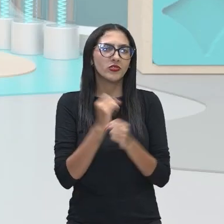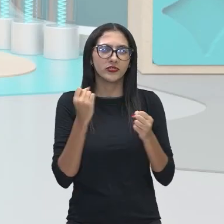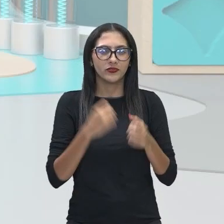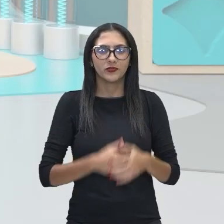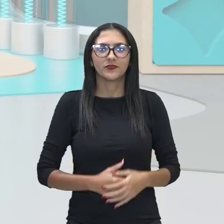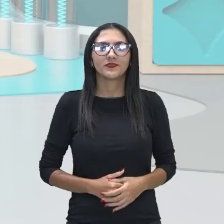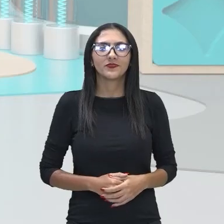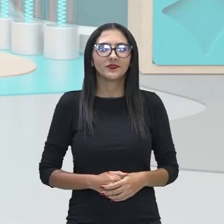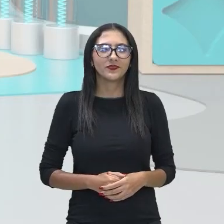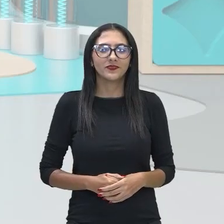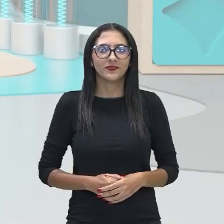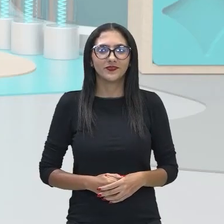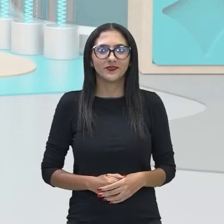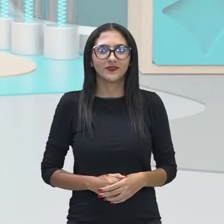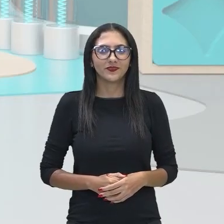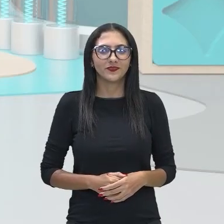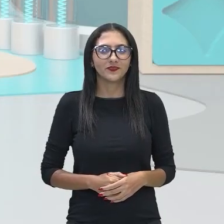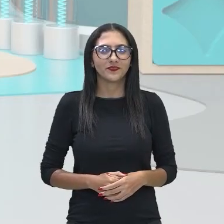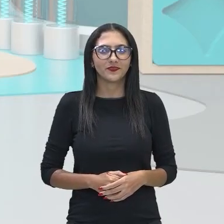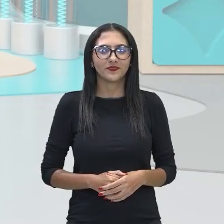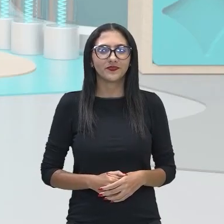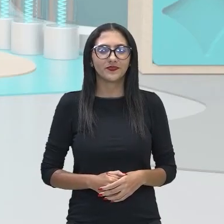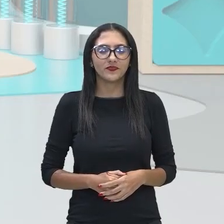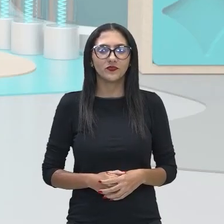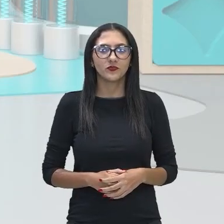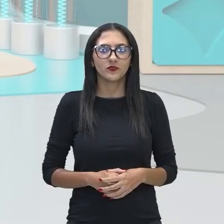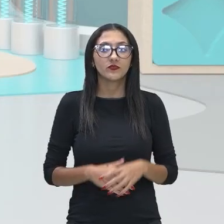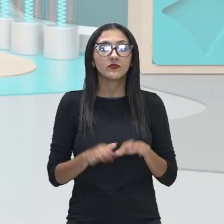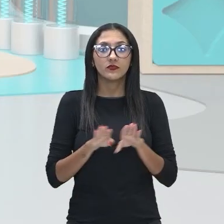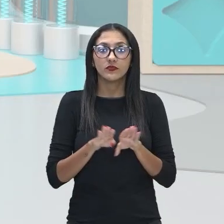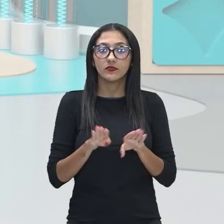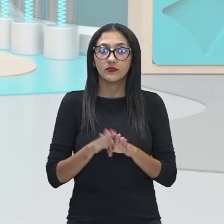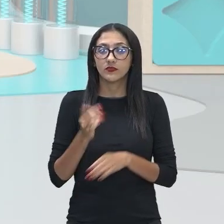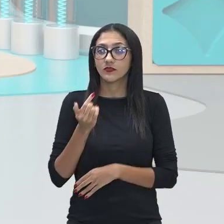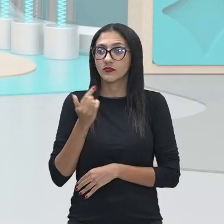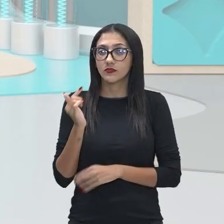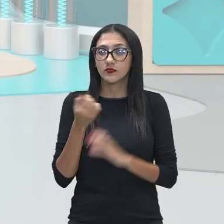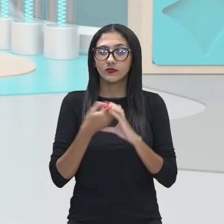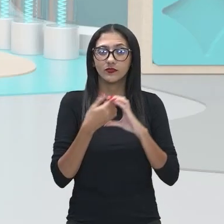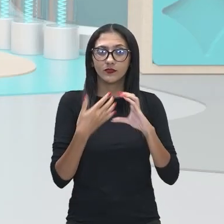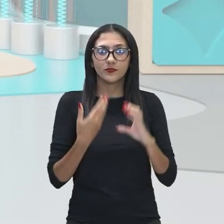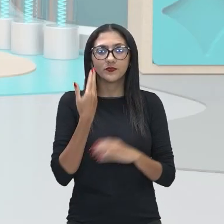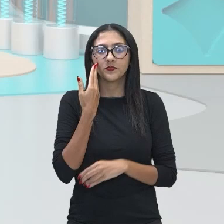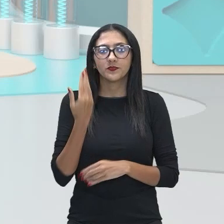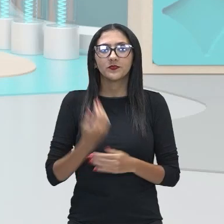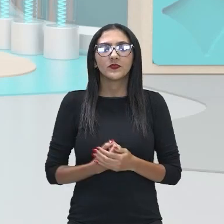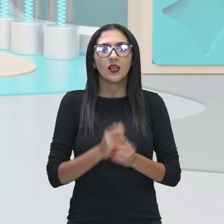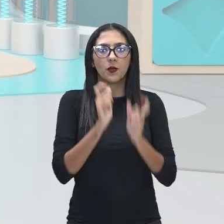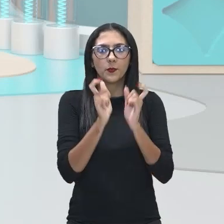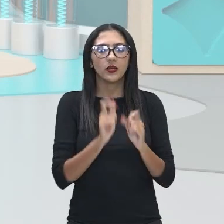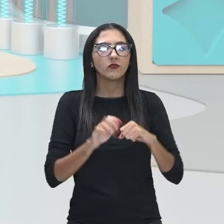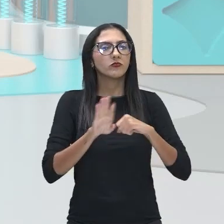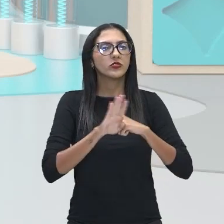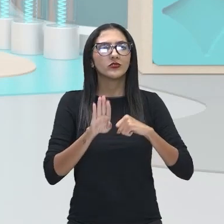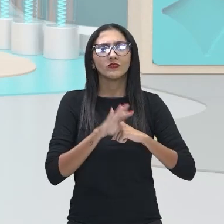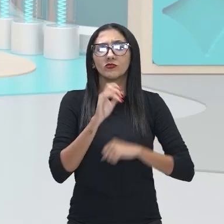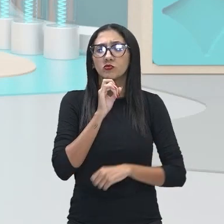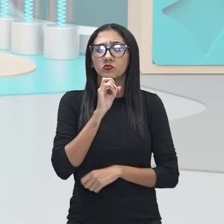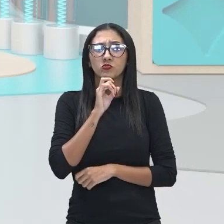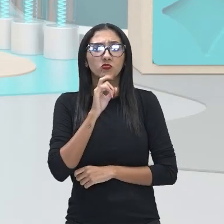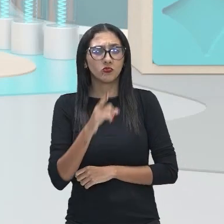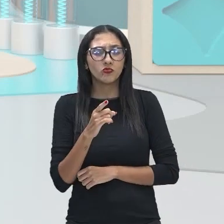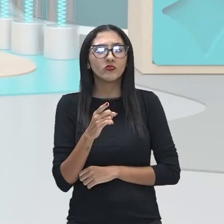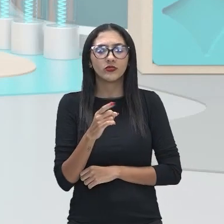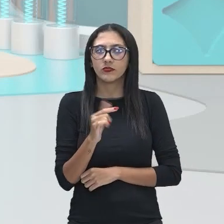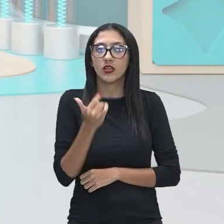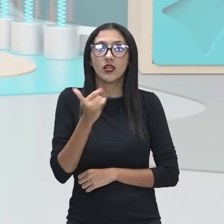contabilidade. E mais um pouquinho, né, sobre os uncountable nouns. Os substantivos incontáveis não possuem forma